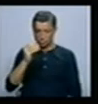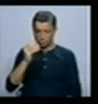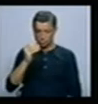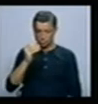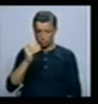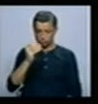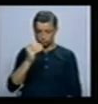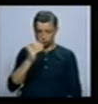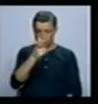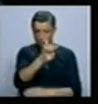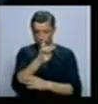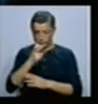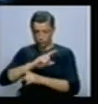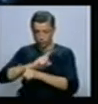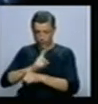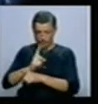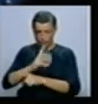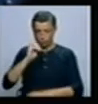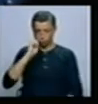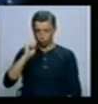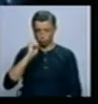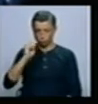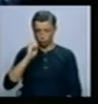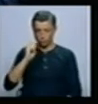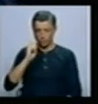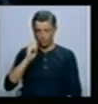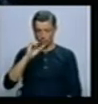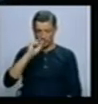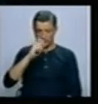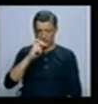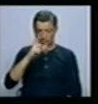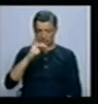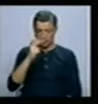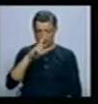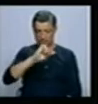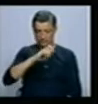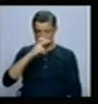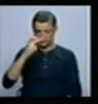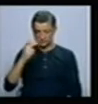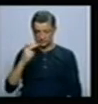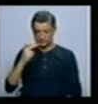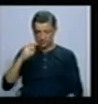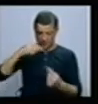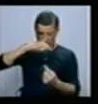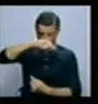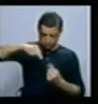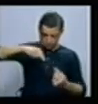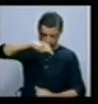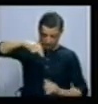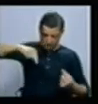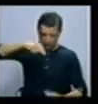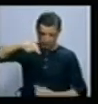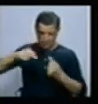segundo. E estamos numa galáxia espiral, como estas que nós estamos a ver nas imagens. E nós conhecemos vários tipos de galáxias. Olha,